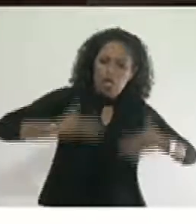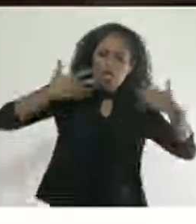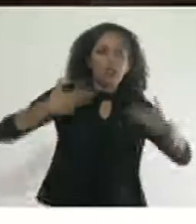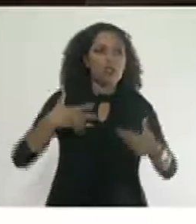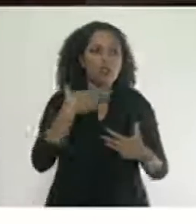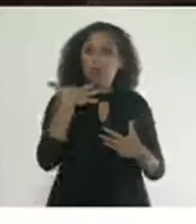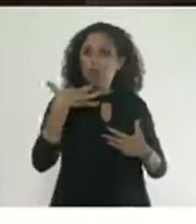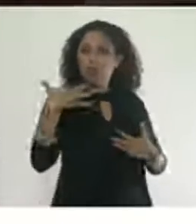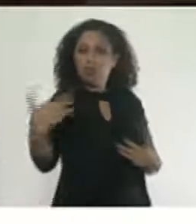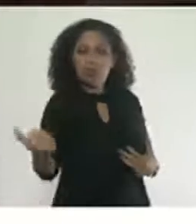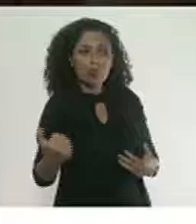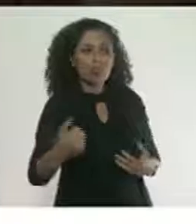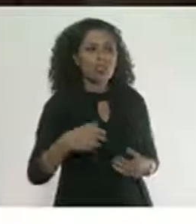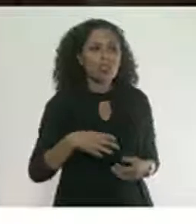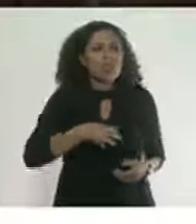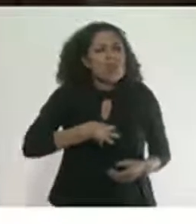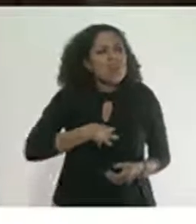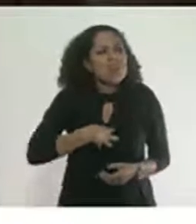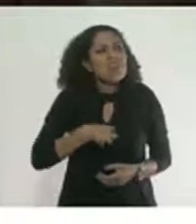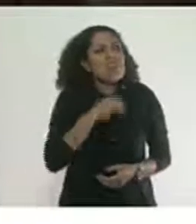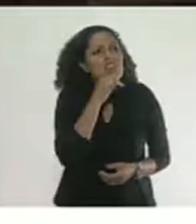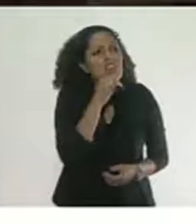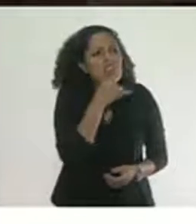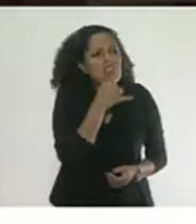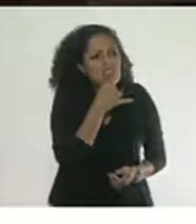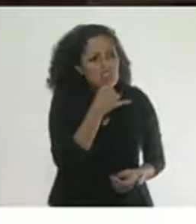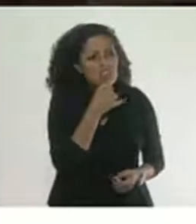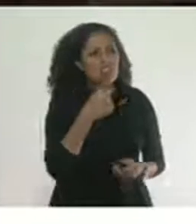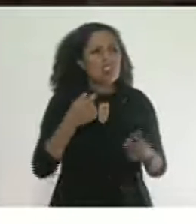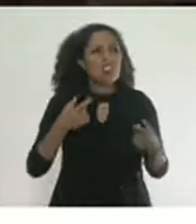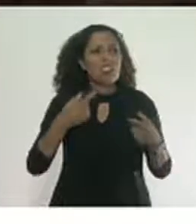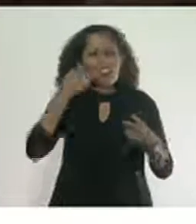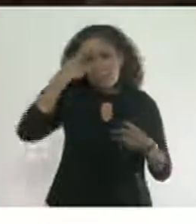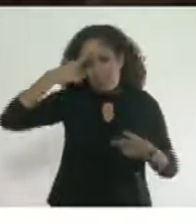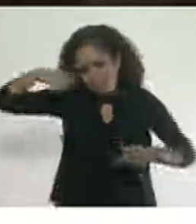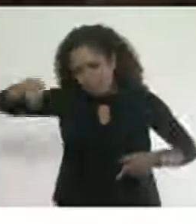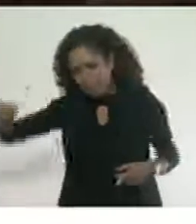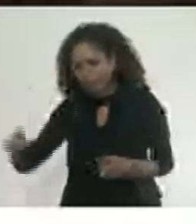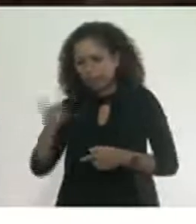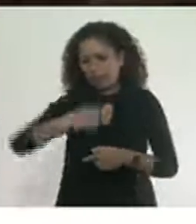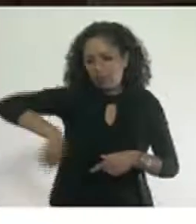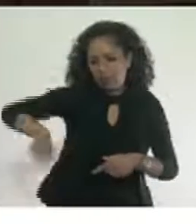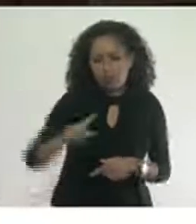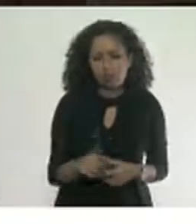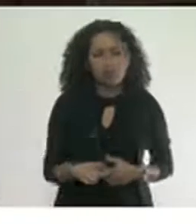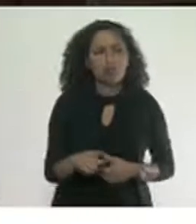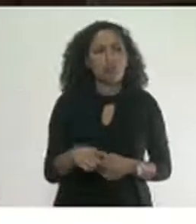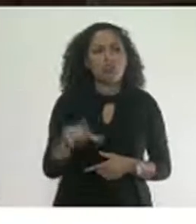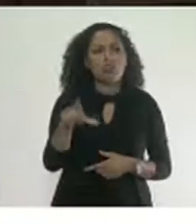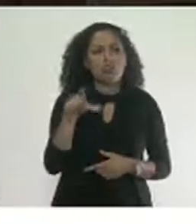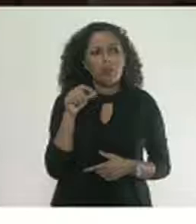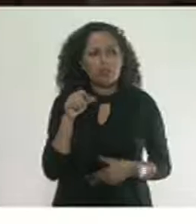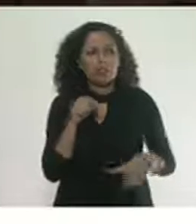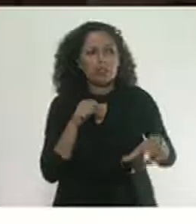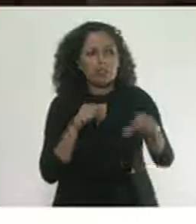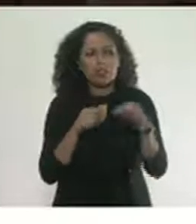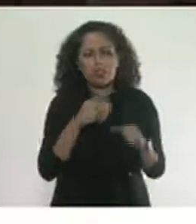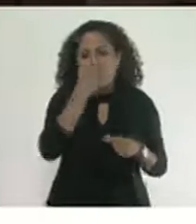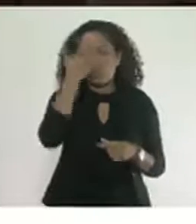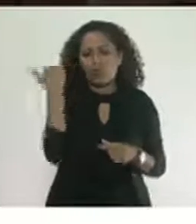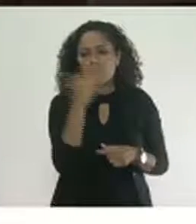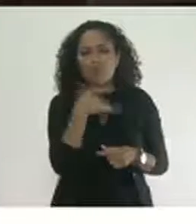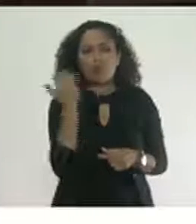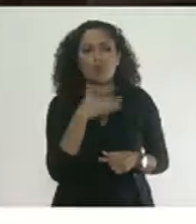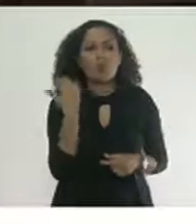fui convidado e lamento muito. É na mesma semana que a gente ainda está aí colhendo os mortos por armas de fogo,